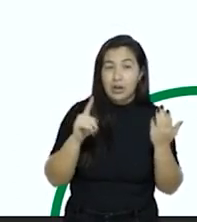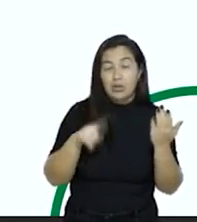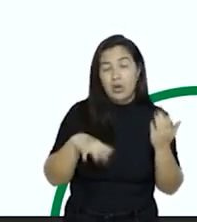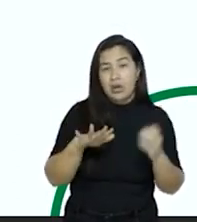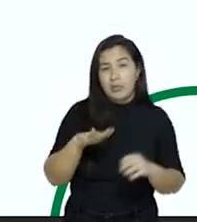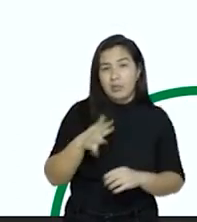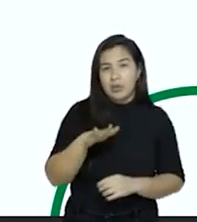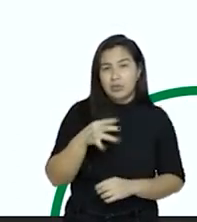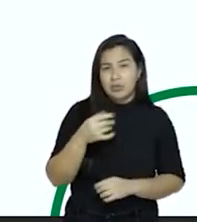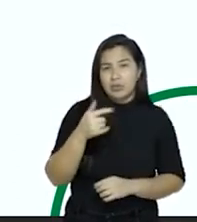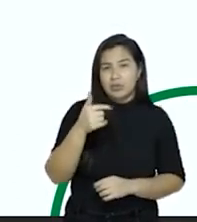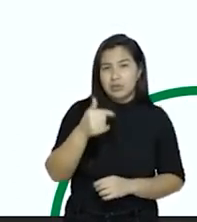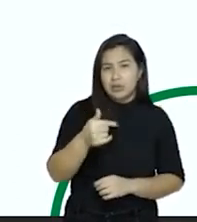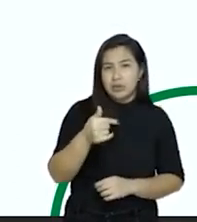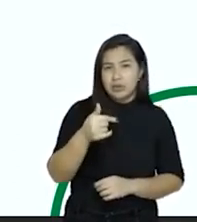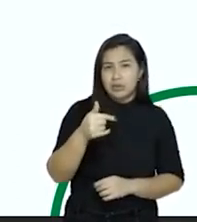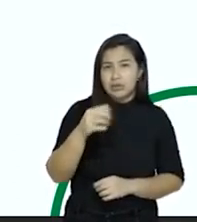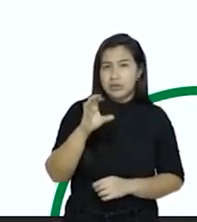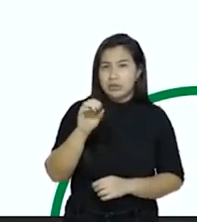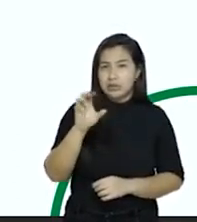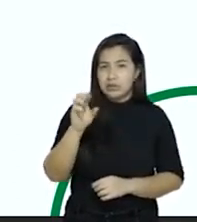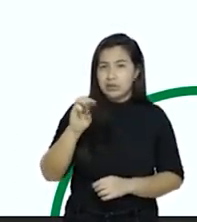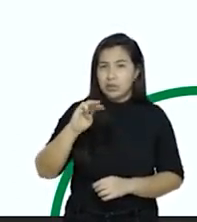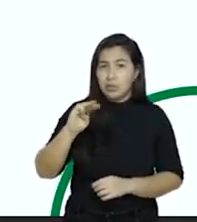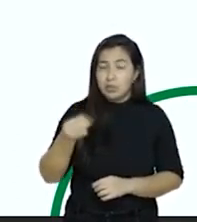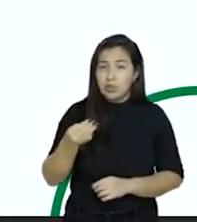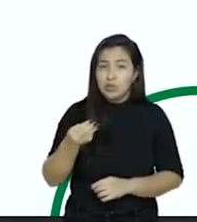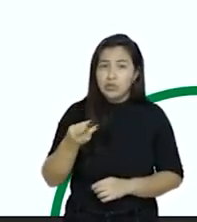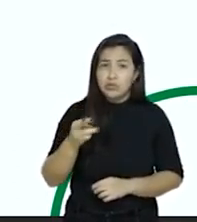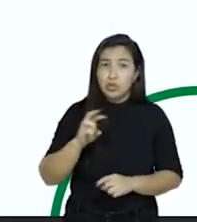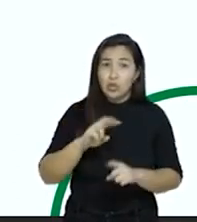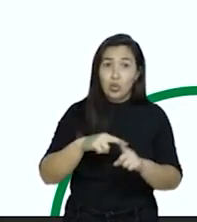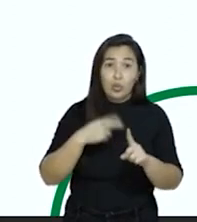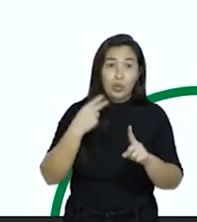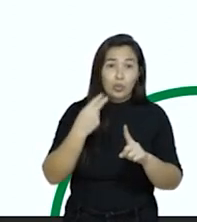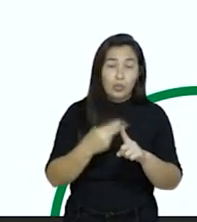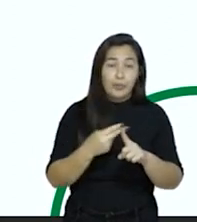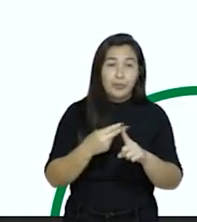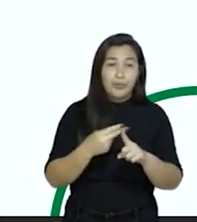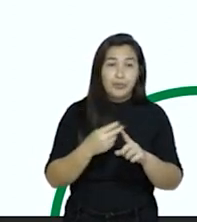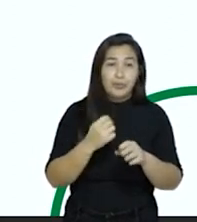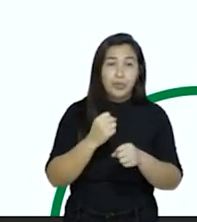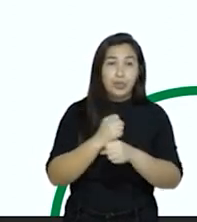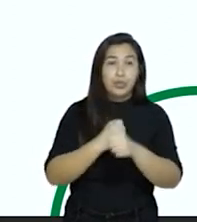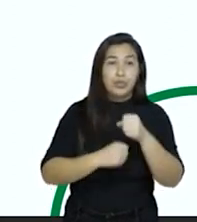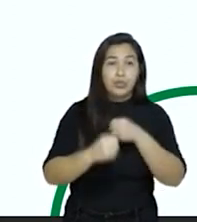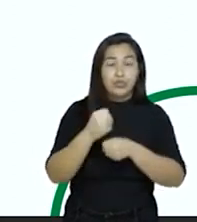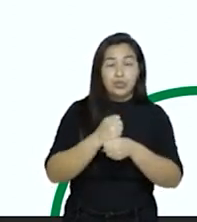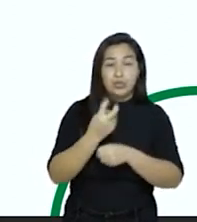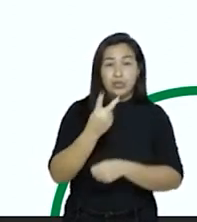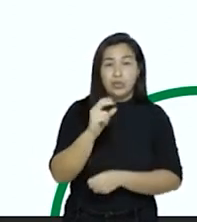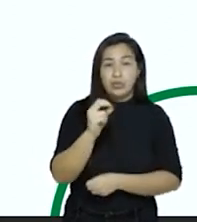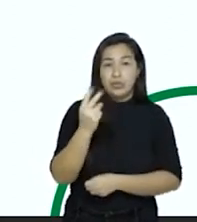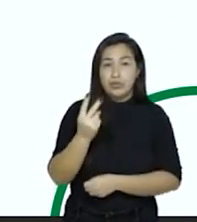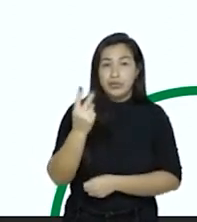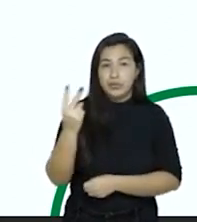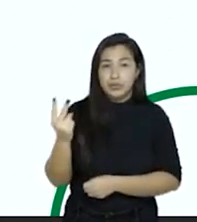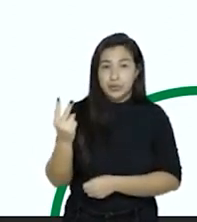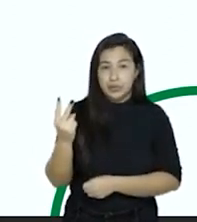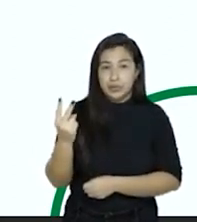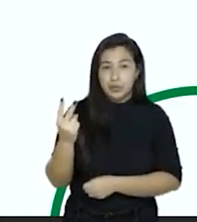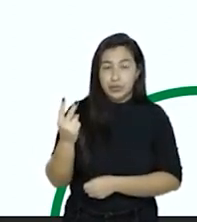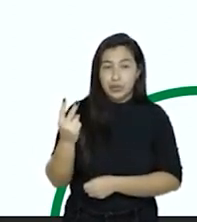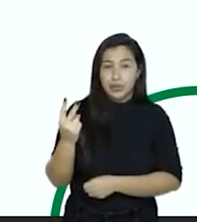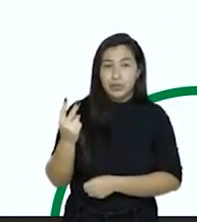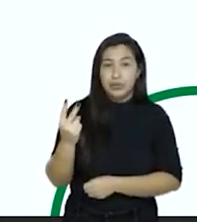na ordem de 700 milhões por ano portanto dobrou e no ano de 2022 sobre o ano